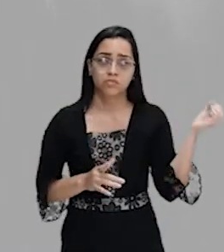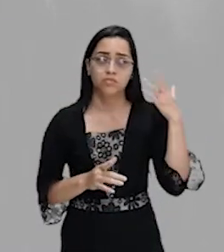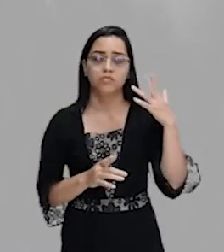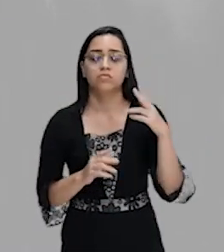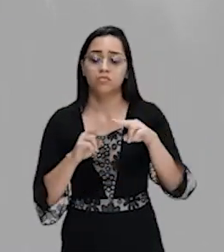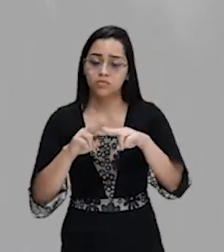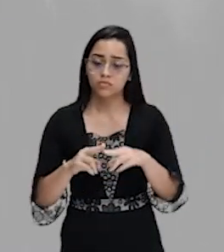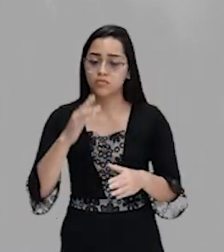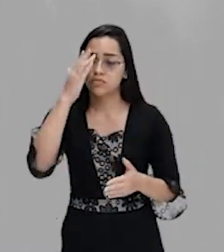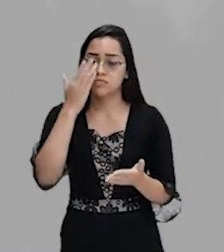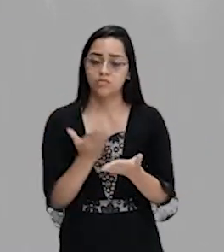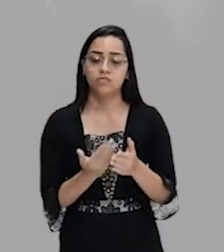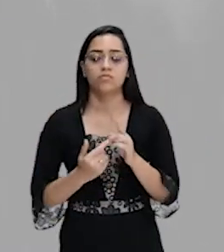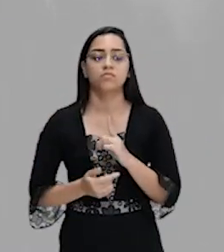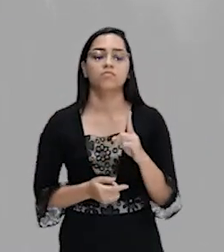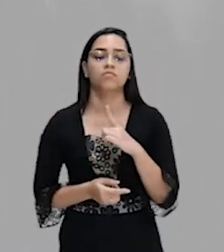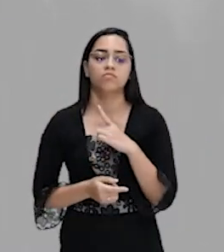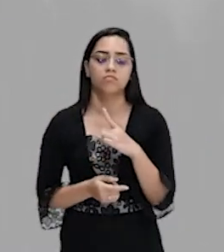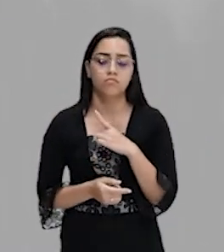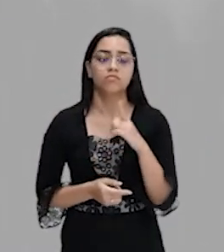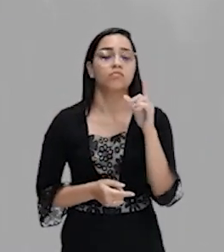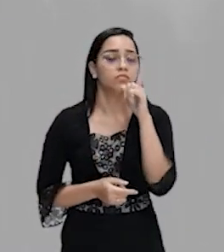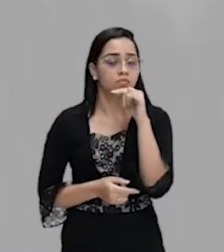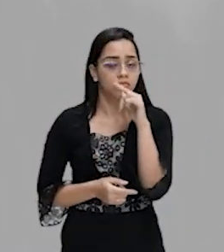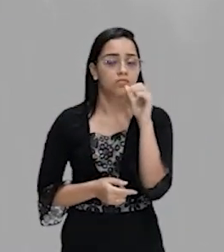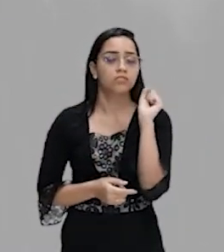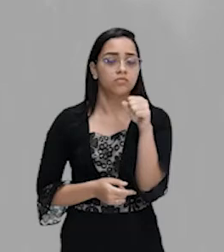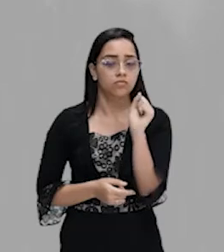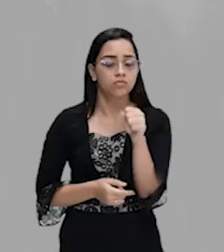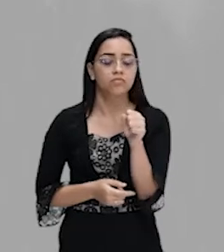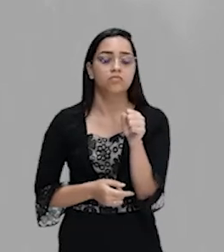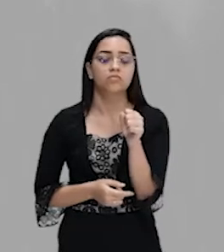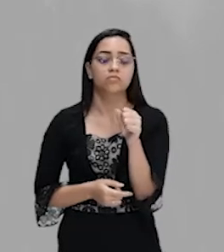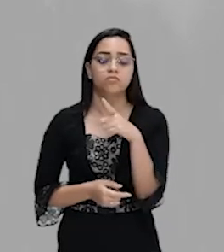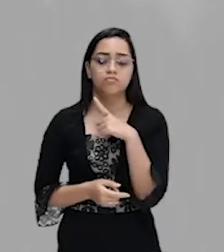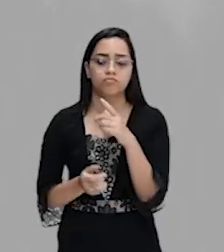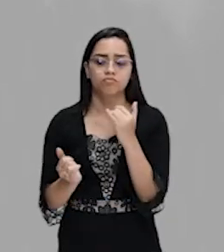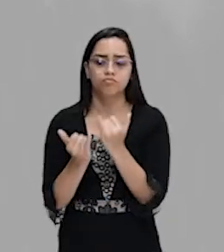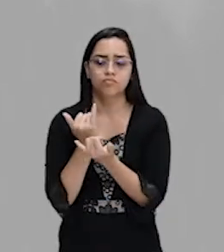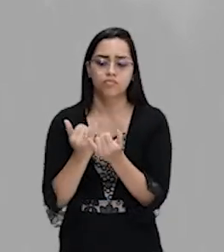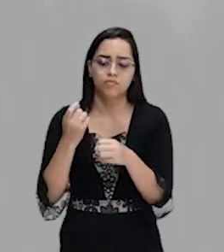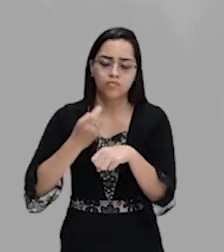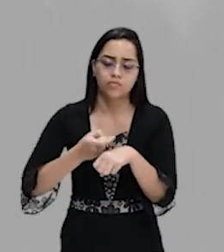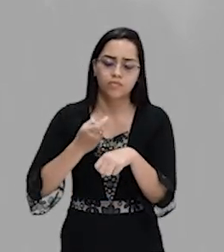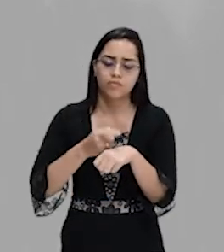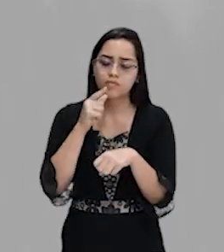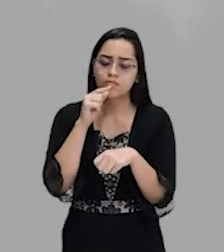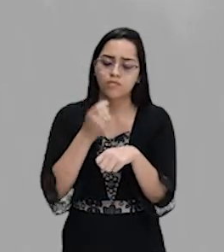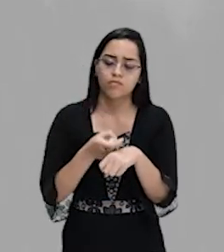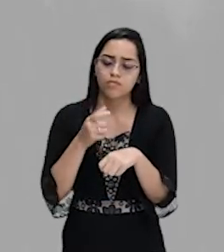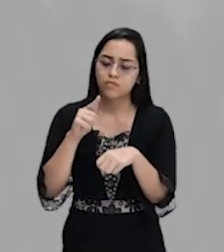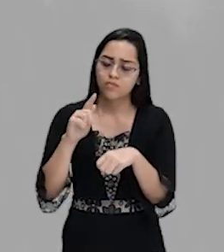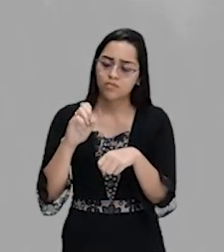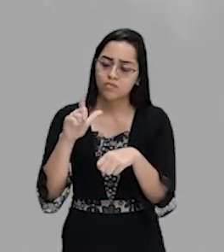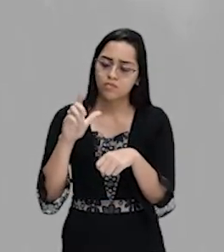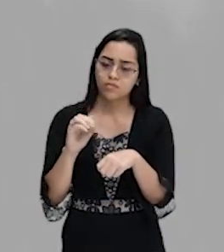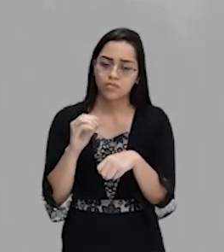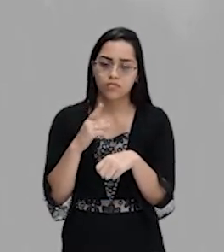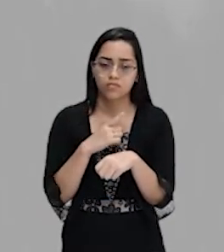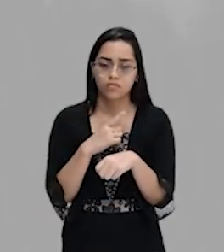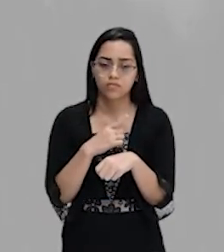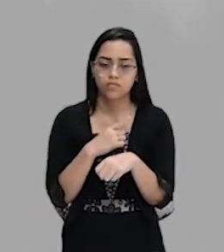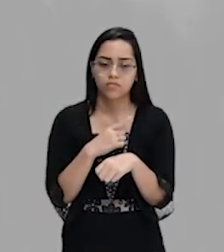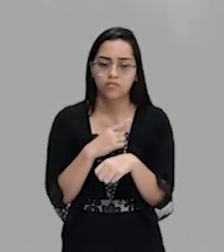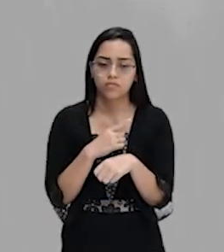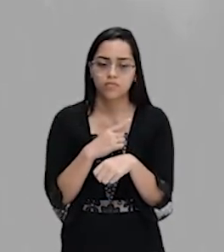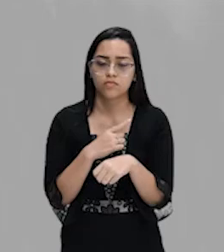Então, acredita-se que ali exista água em forma de gelo. Então, essa missão indiana, né, essa sonda